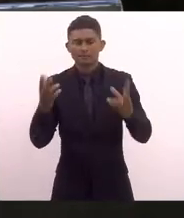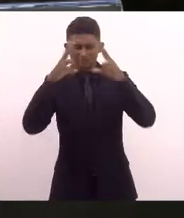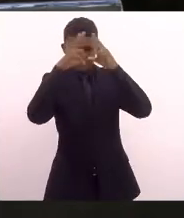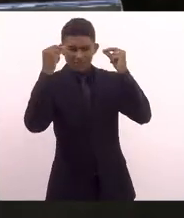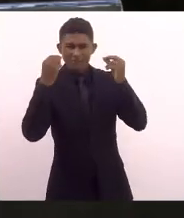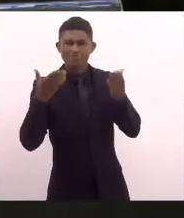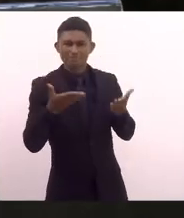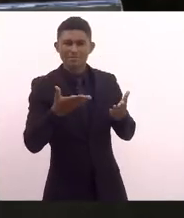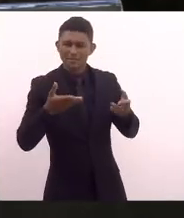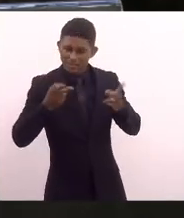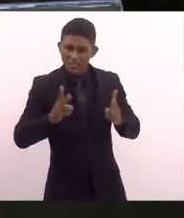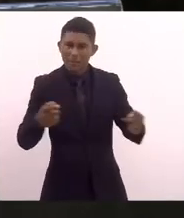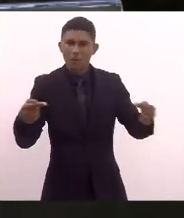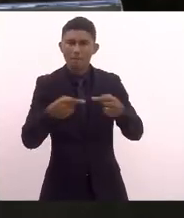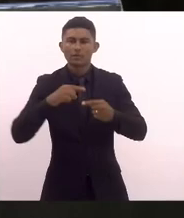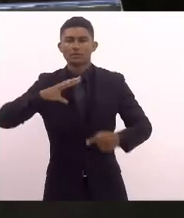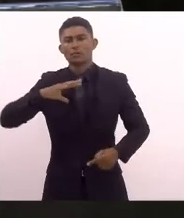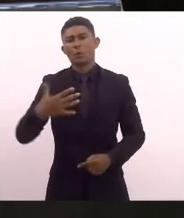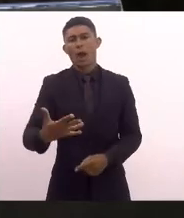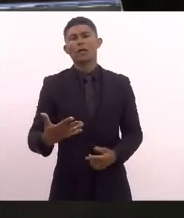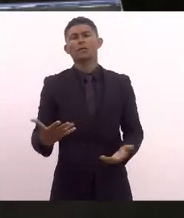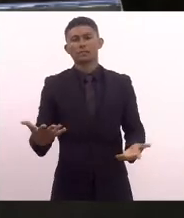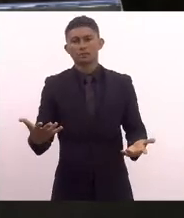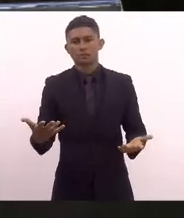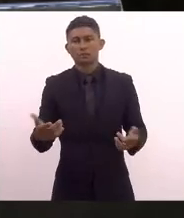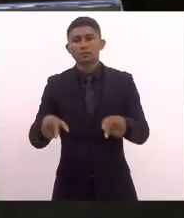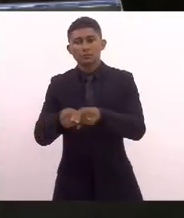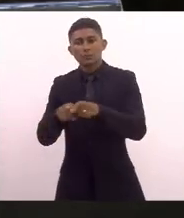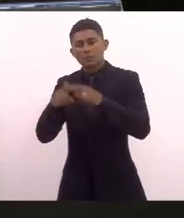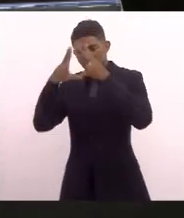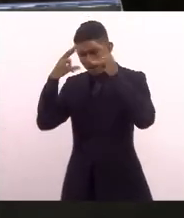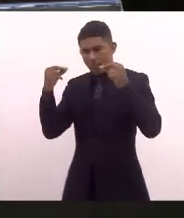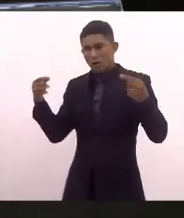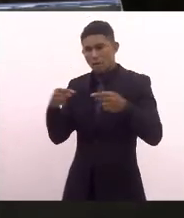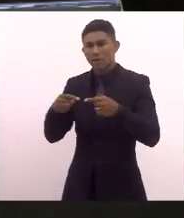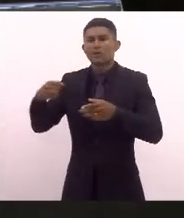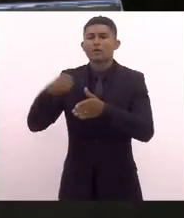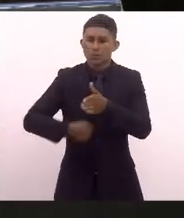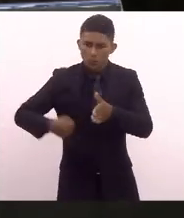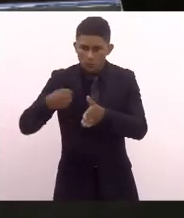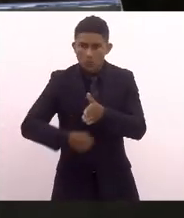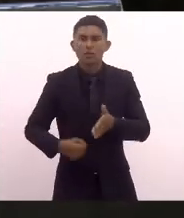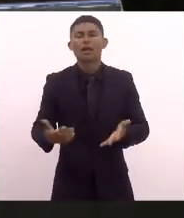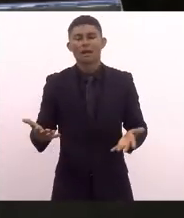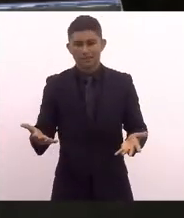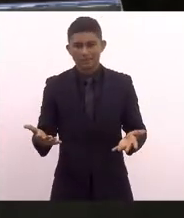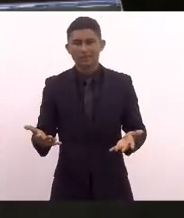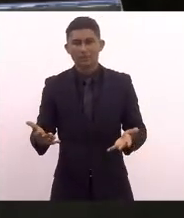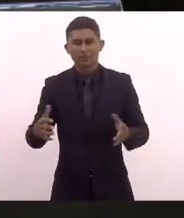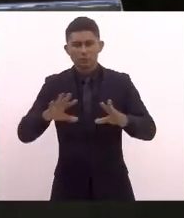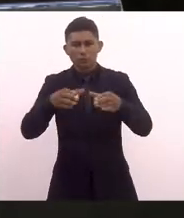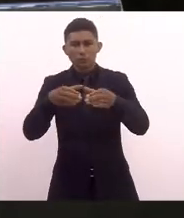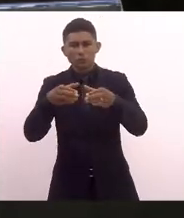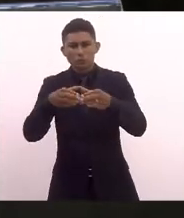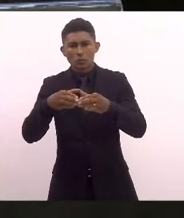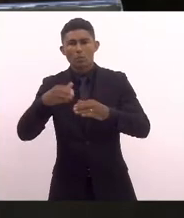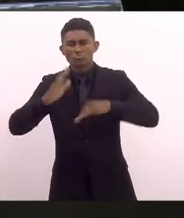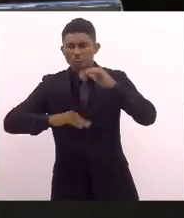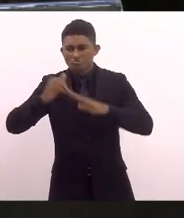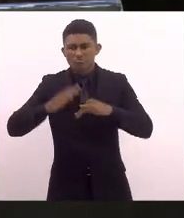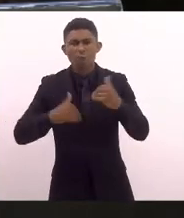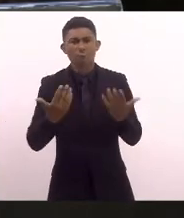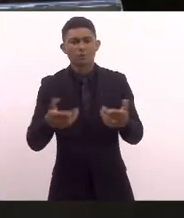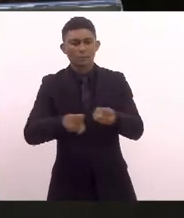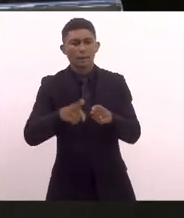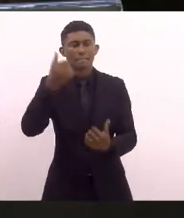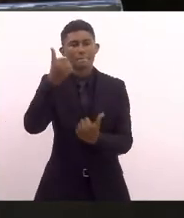rimar sempre com coragem. Enfermeiros, rimamos sim com guerreiros, com os nossos grupos de técnicos e auxiliares. Parabéns,